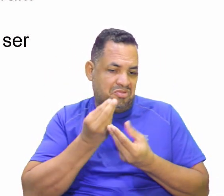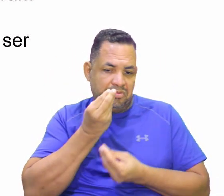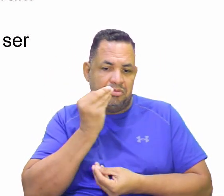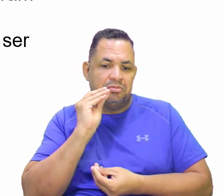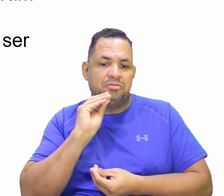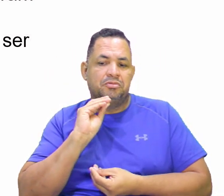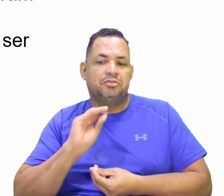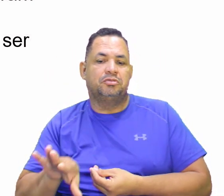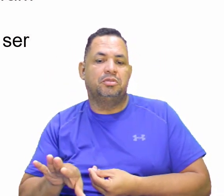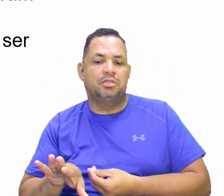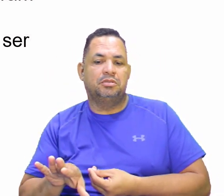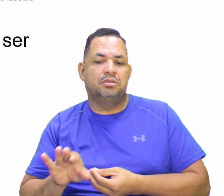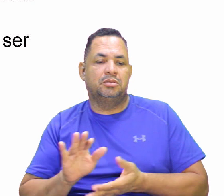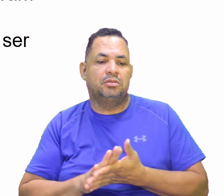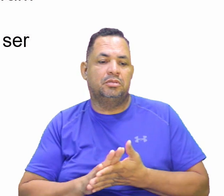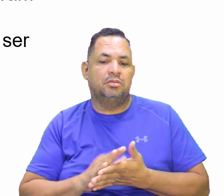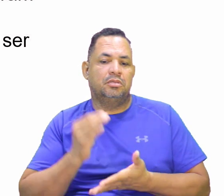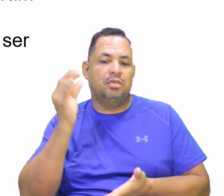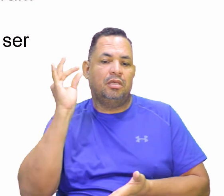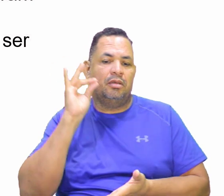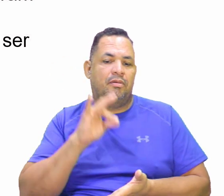descartados, afirmou-me a